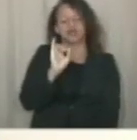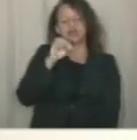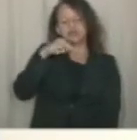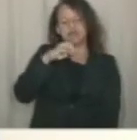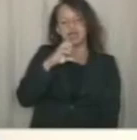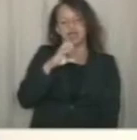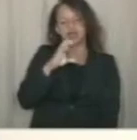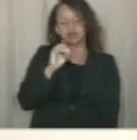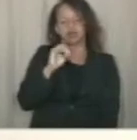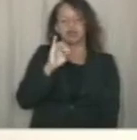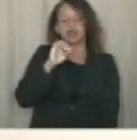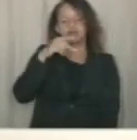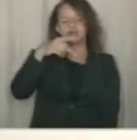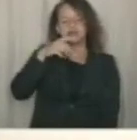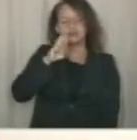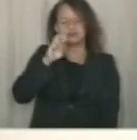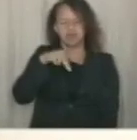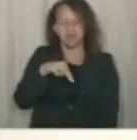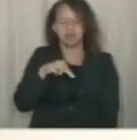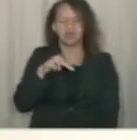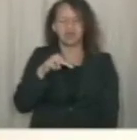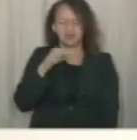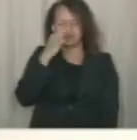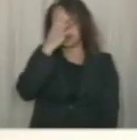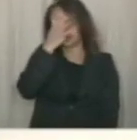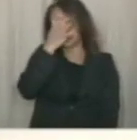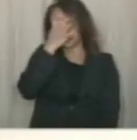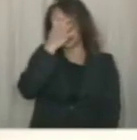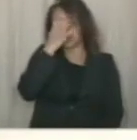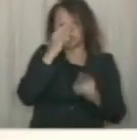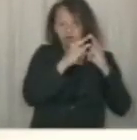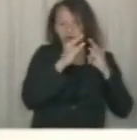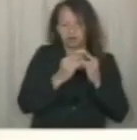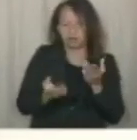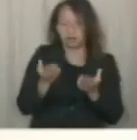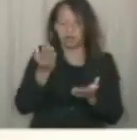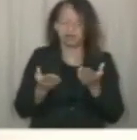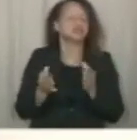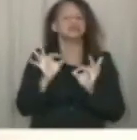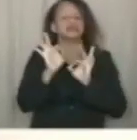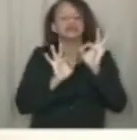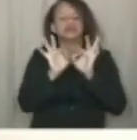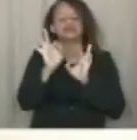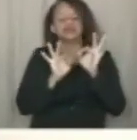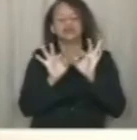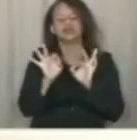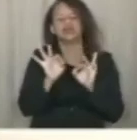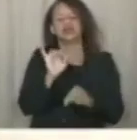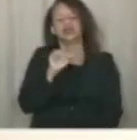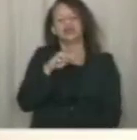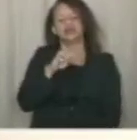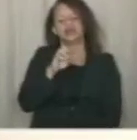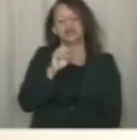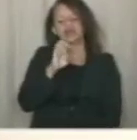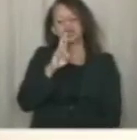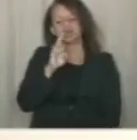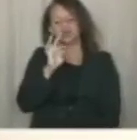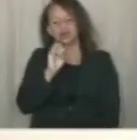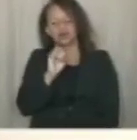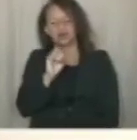do IPEM, que é o órgão estadual, o órgão delegado do Inmetro, Instituto de Pesos e Medidas, e o Inmetro, que é o Instituto Nacional de Metrologia e